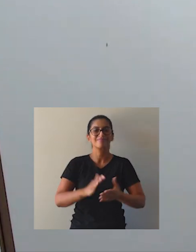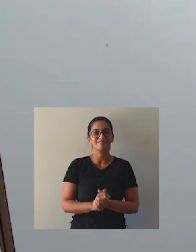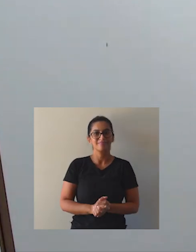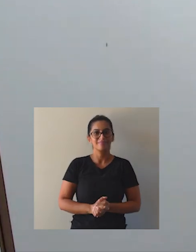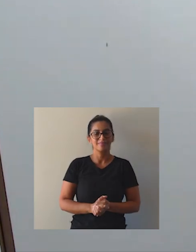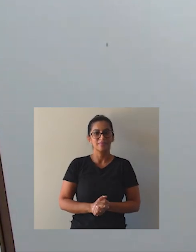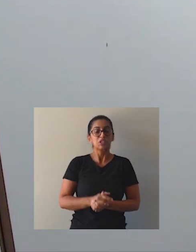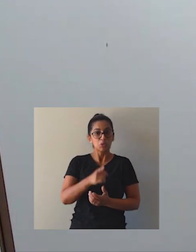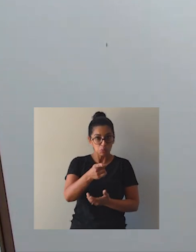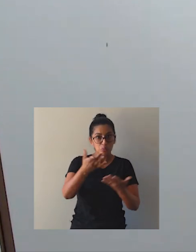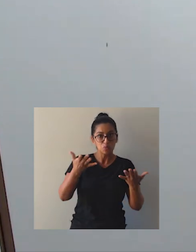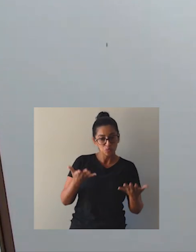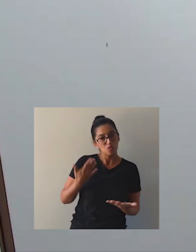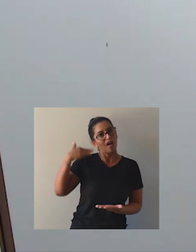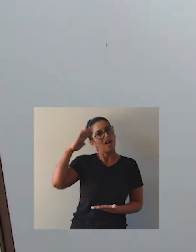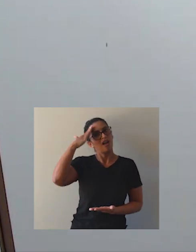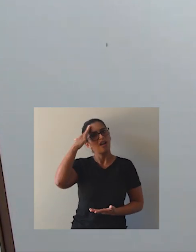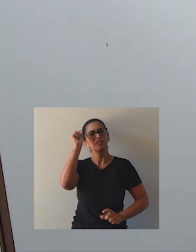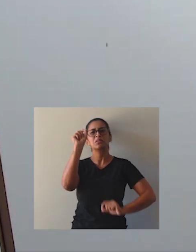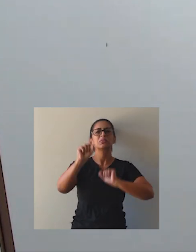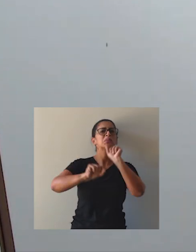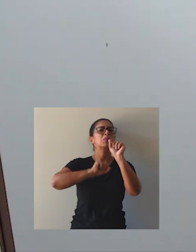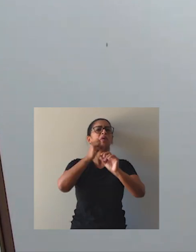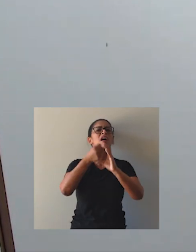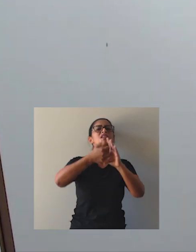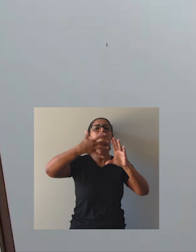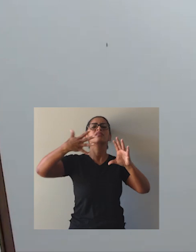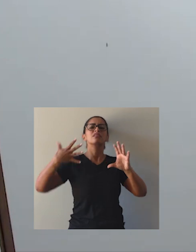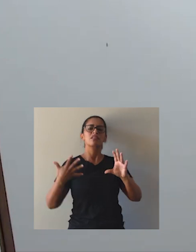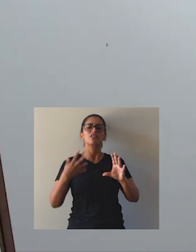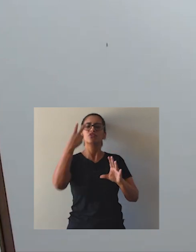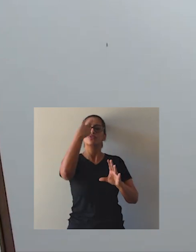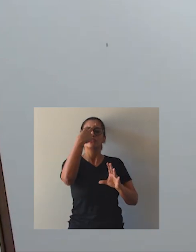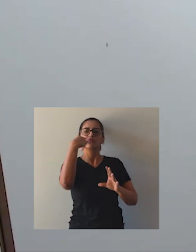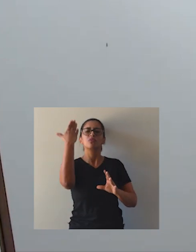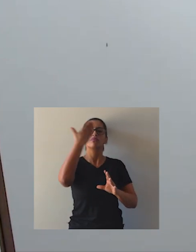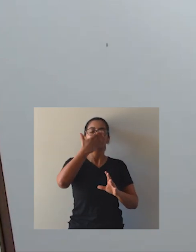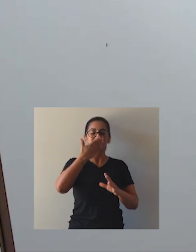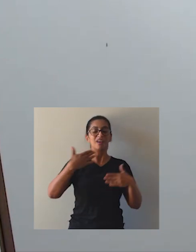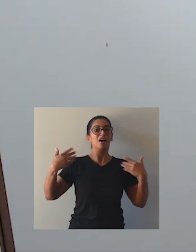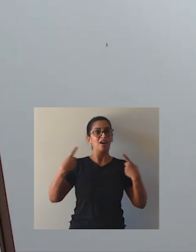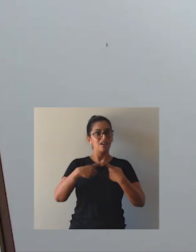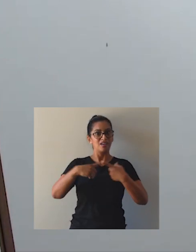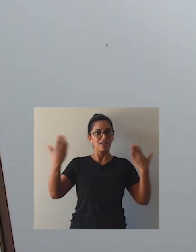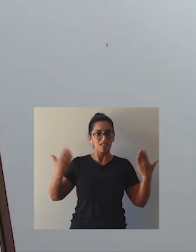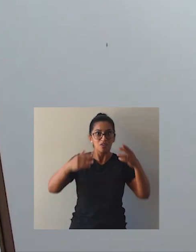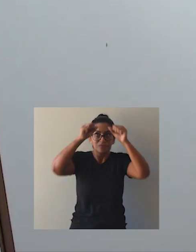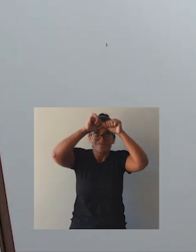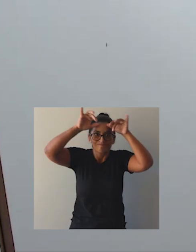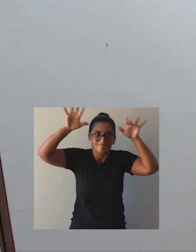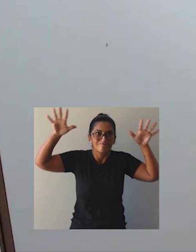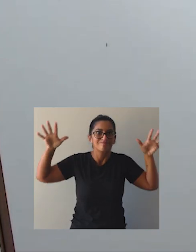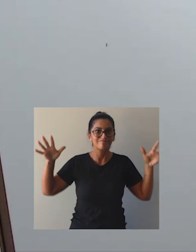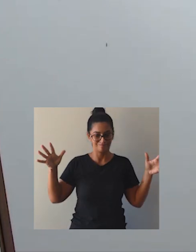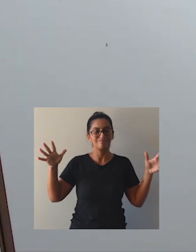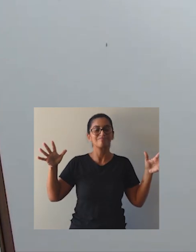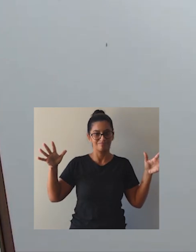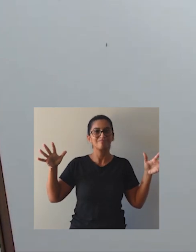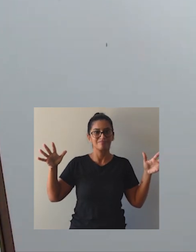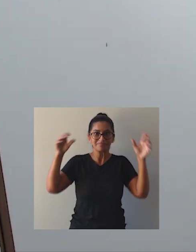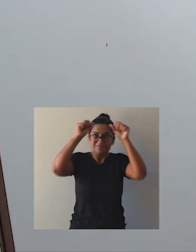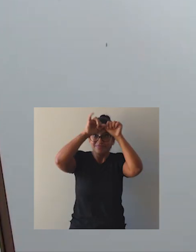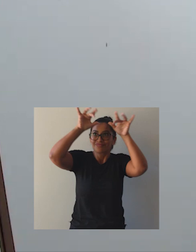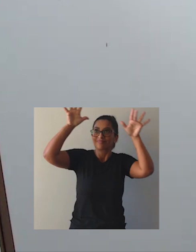no entendimento da deficiência visual, que agora vocês vão olhar a criança com baixa visão, cegueira, com